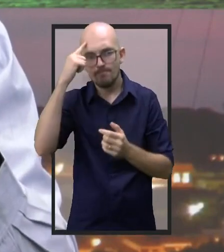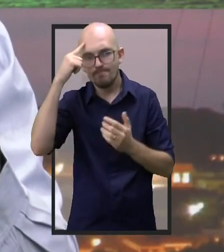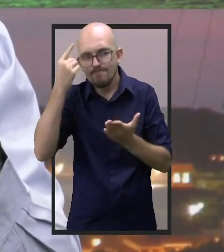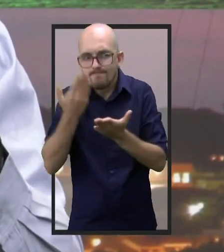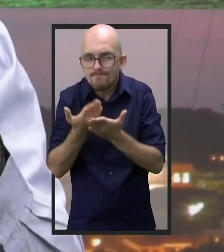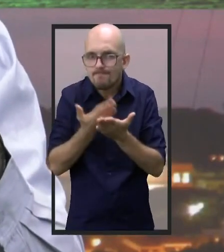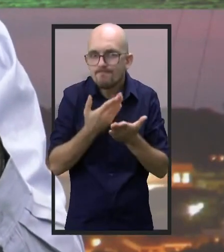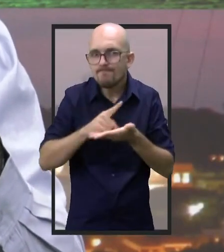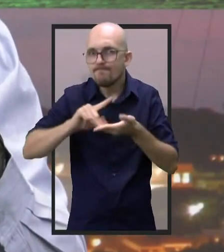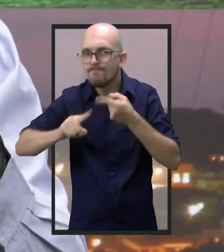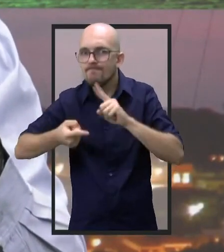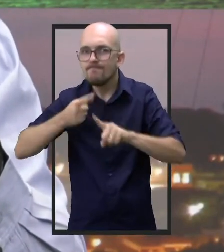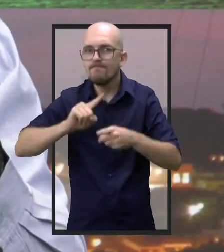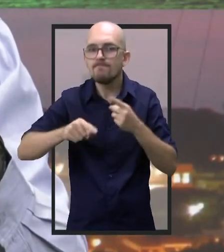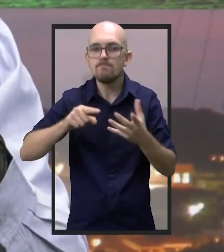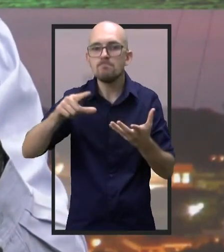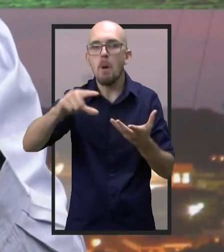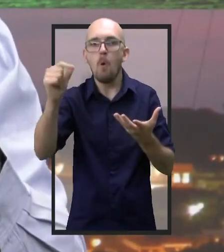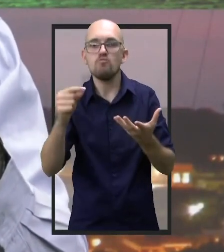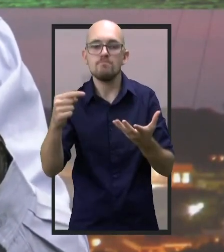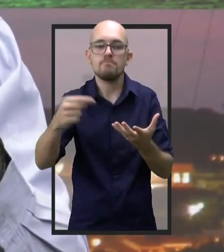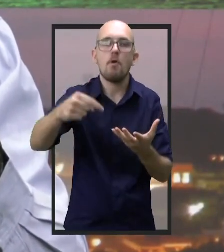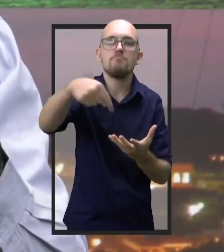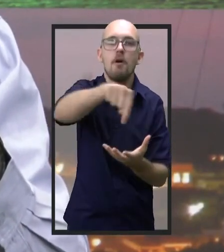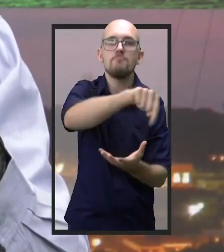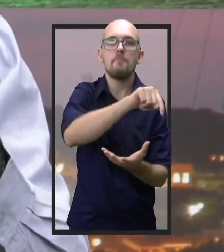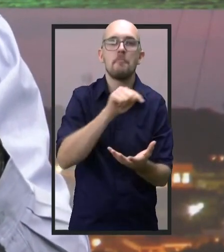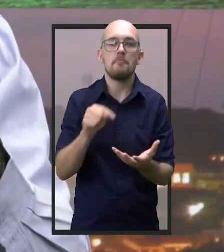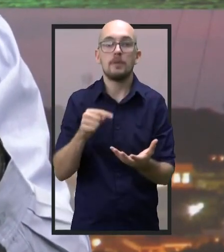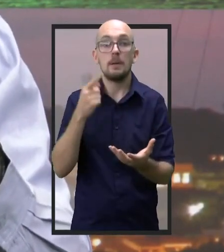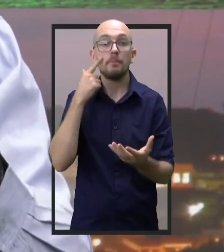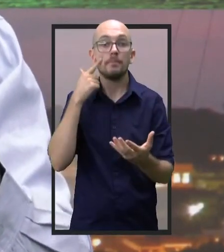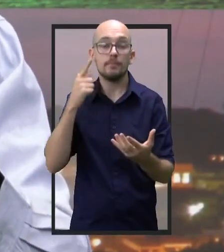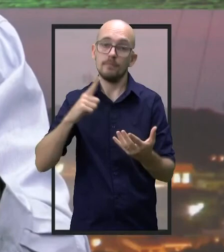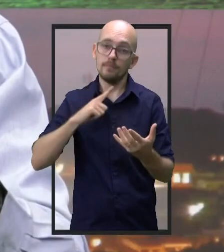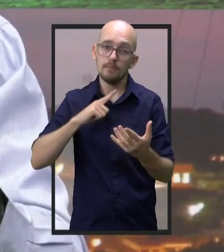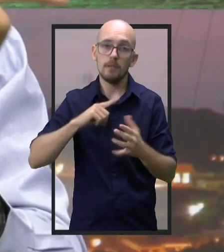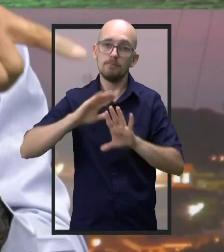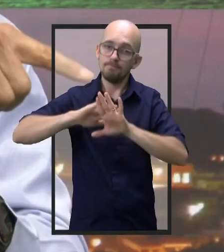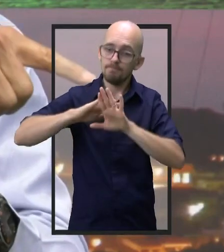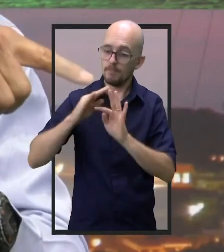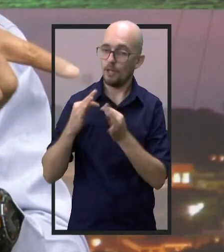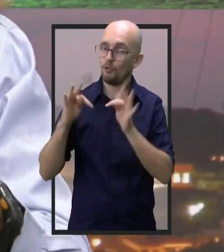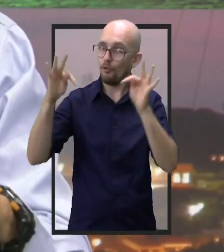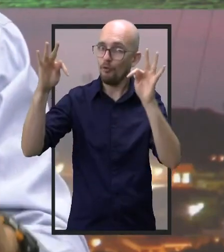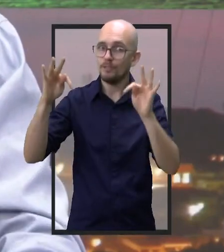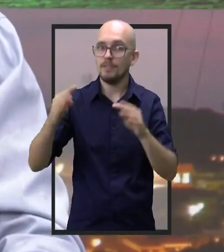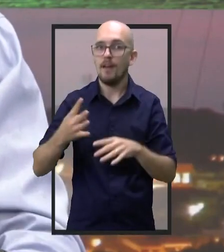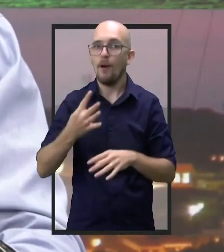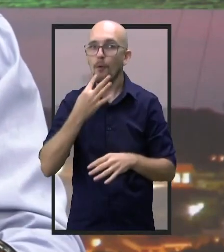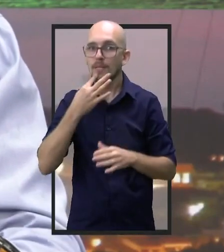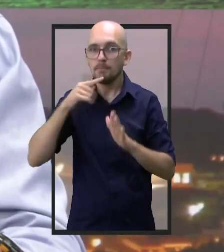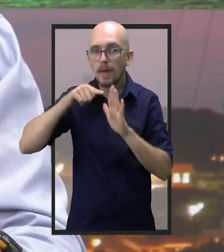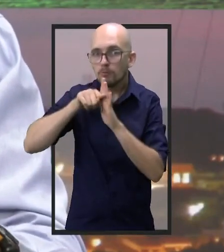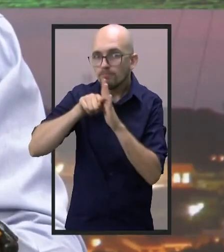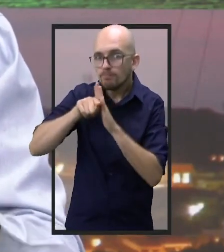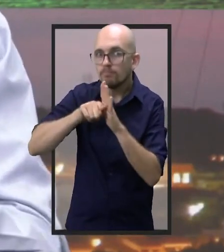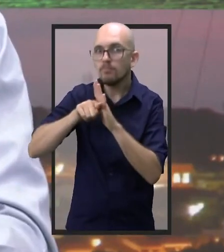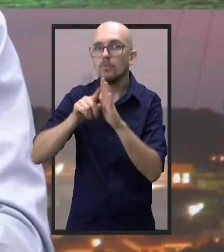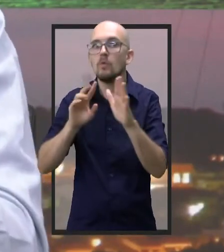que é extensão, onde você vai pegar todo o nível de conhecimento e tecnologia, levar ao produtor, não importa onde ele